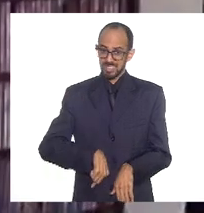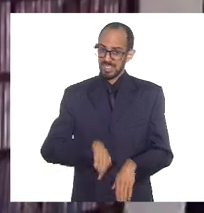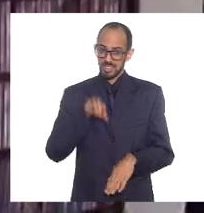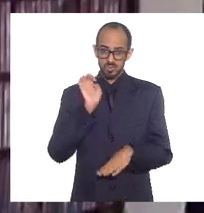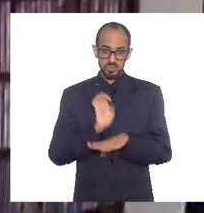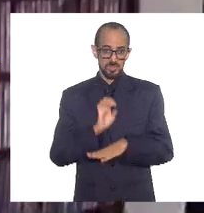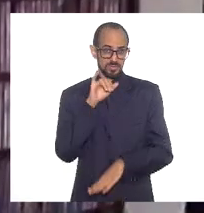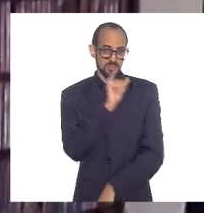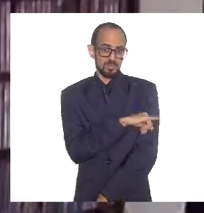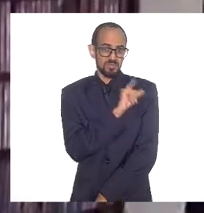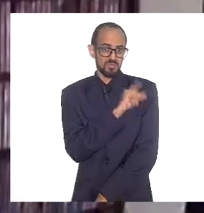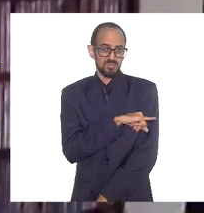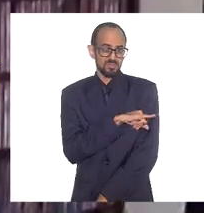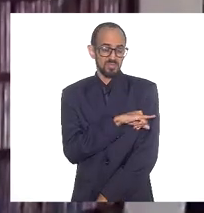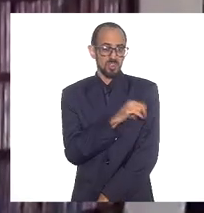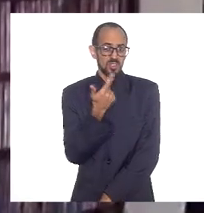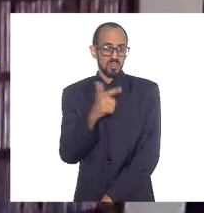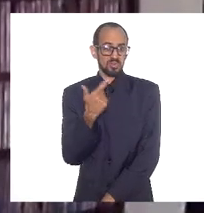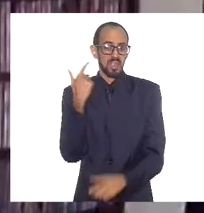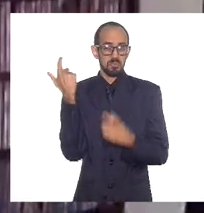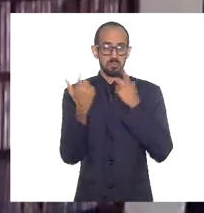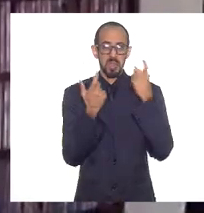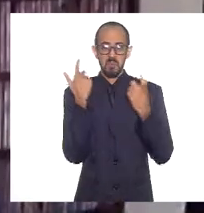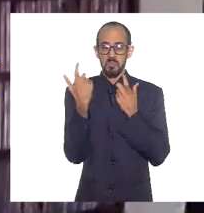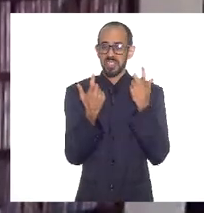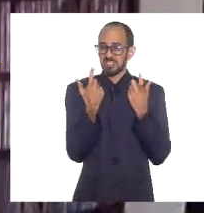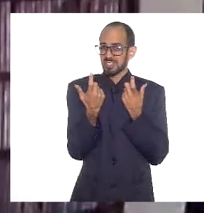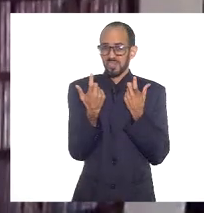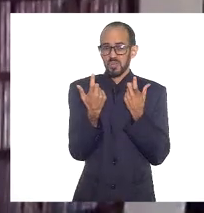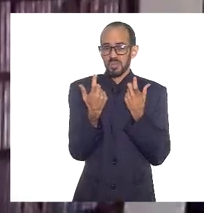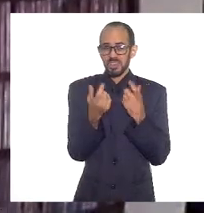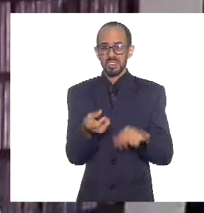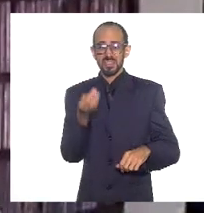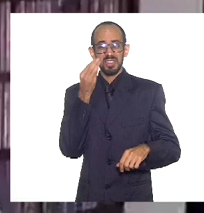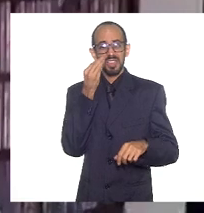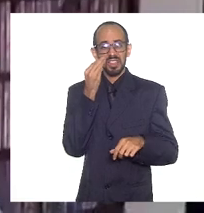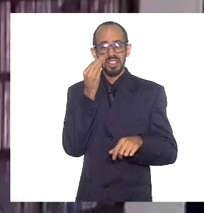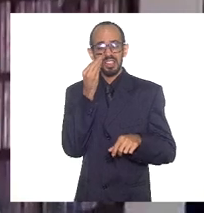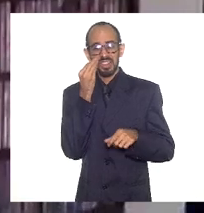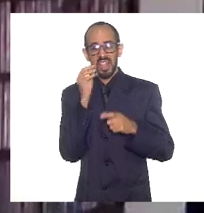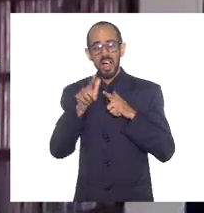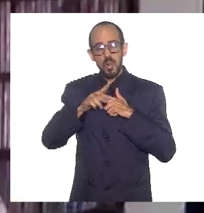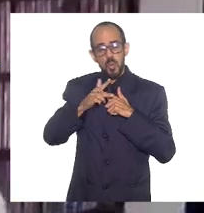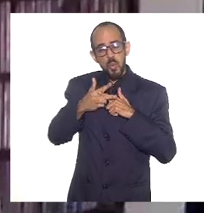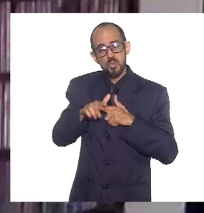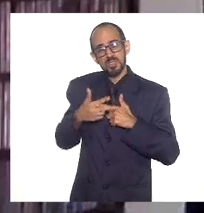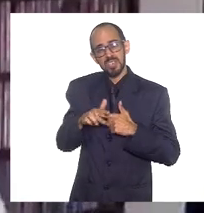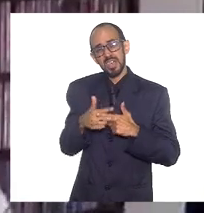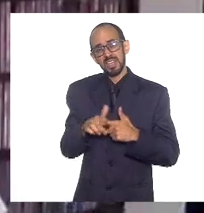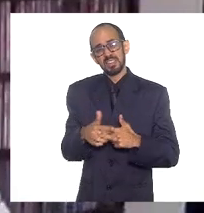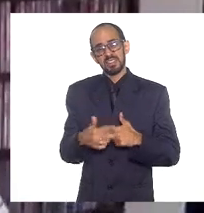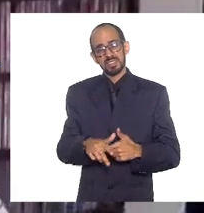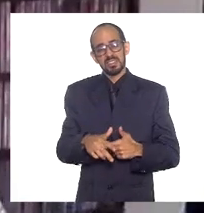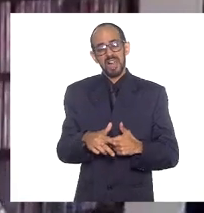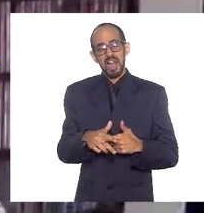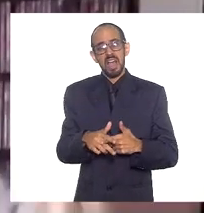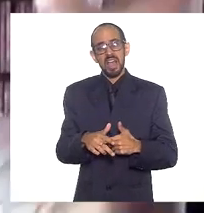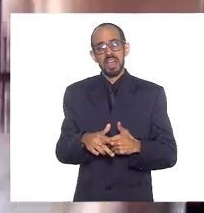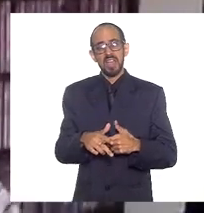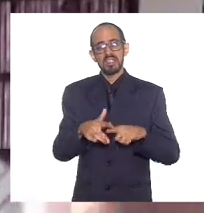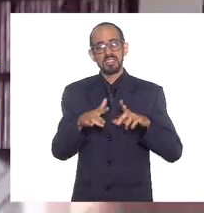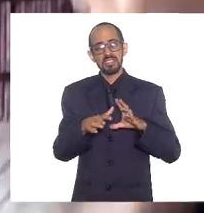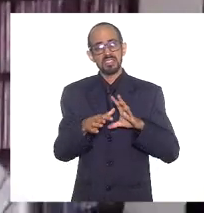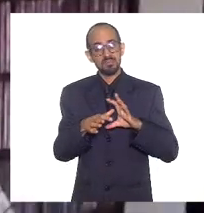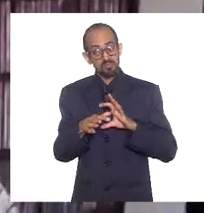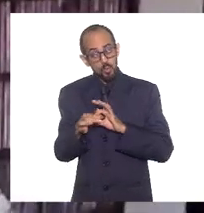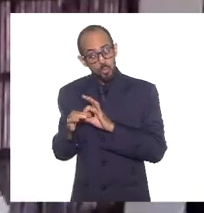Janeiro, não há a menor preocupação em tentar recuperar exatamente o tecido institucional e